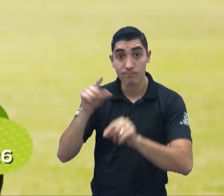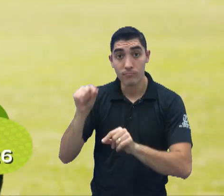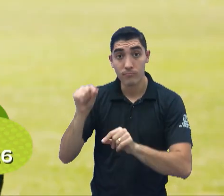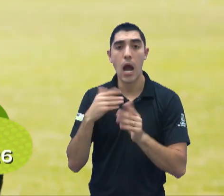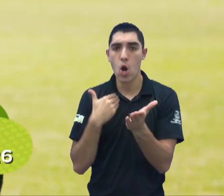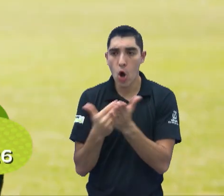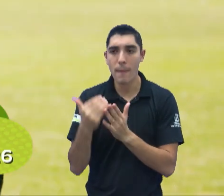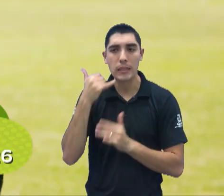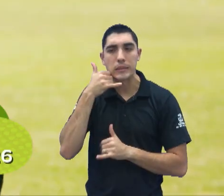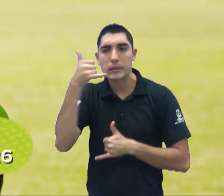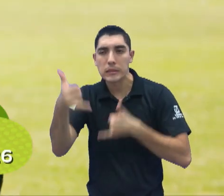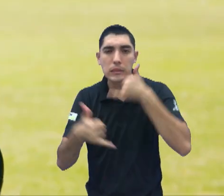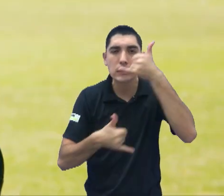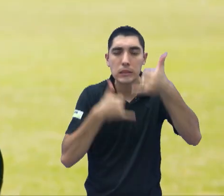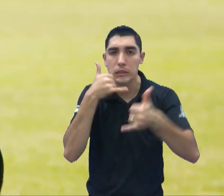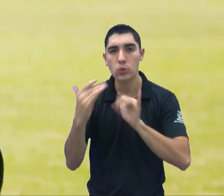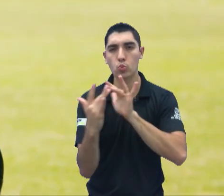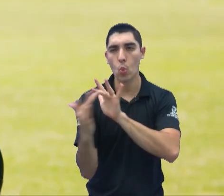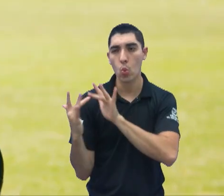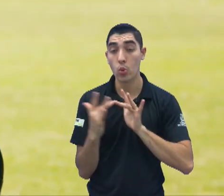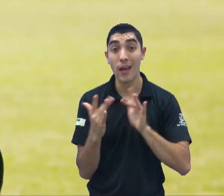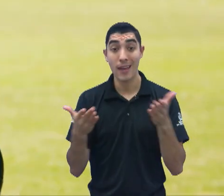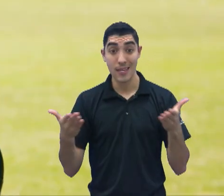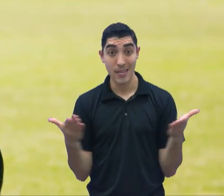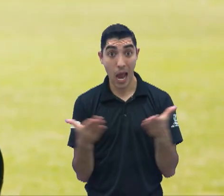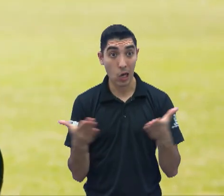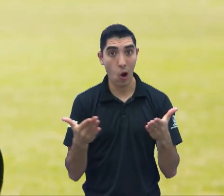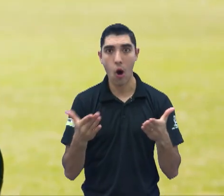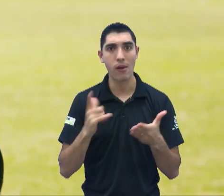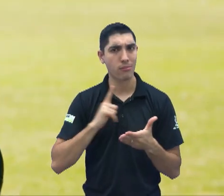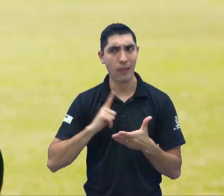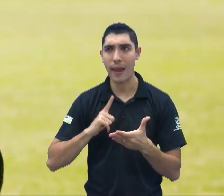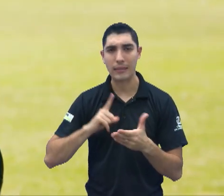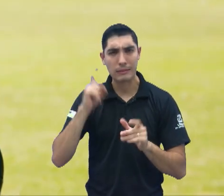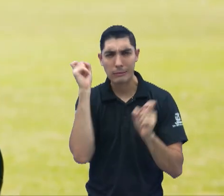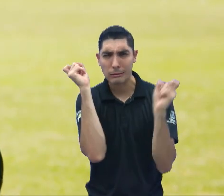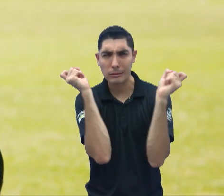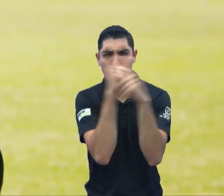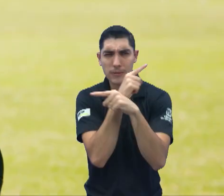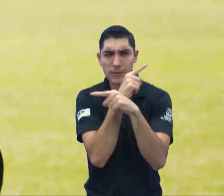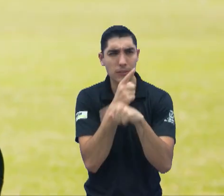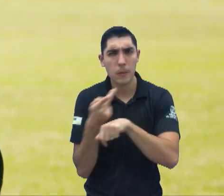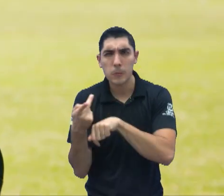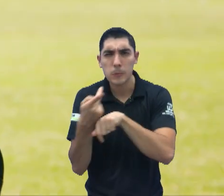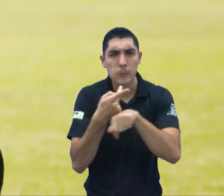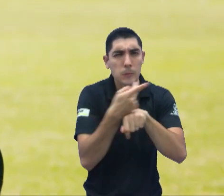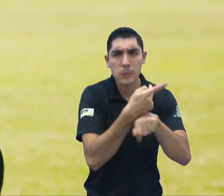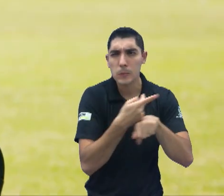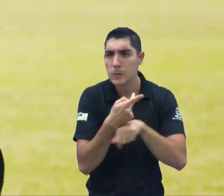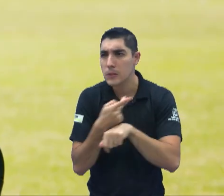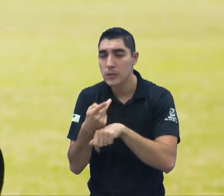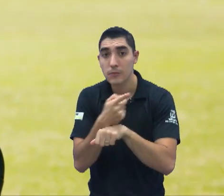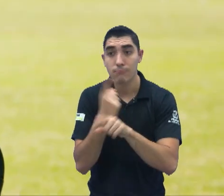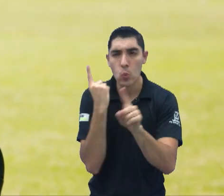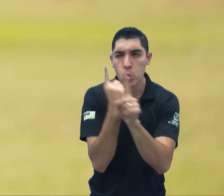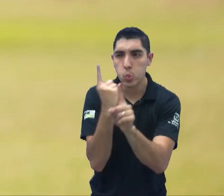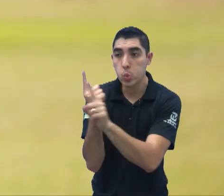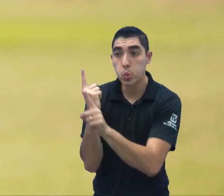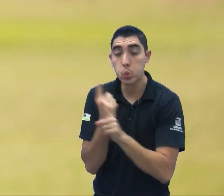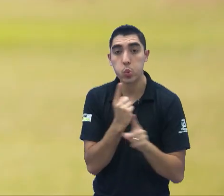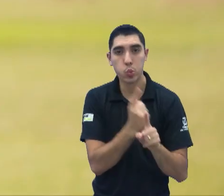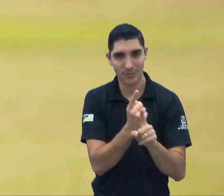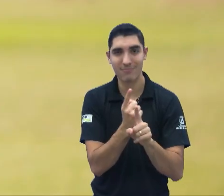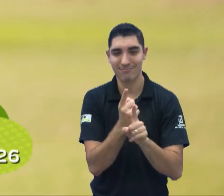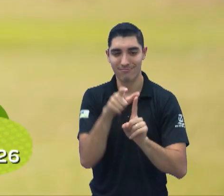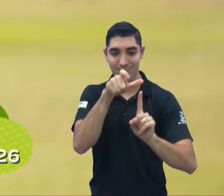E o mercado nesse momento tá efervescente aí, tá muito difícil realmente de contratar, porque a gente tá muito criterioso para contratar. Então a